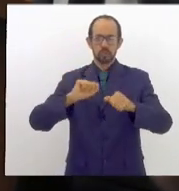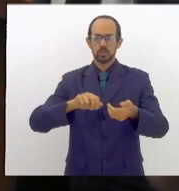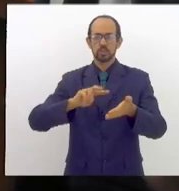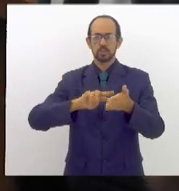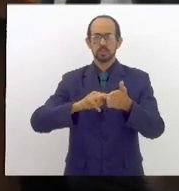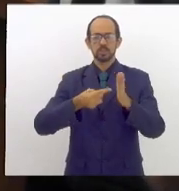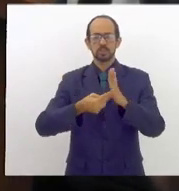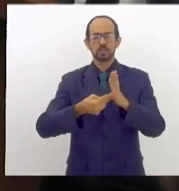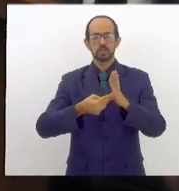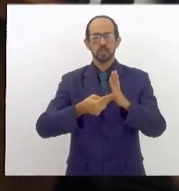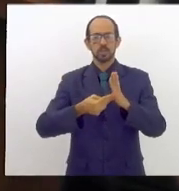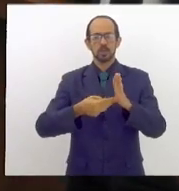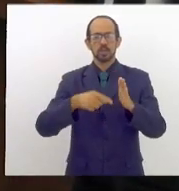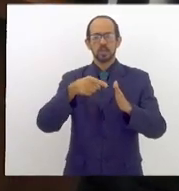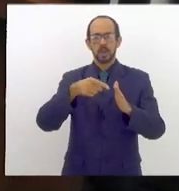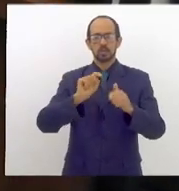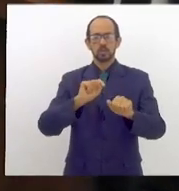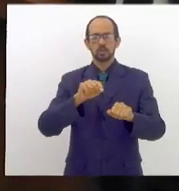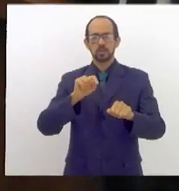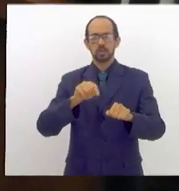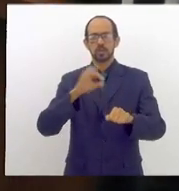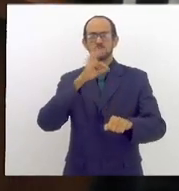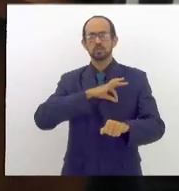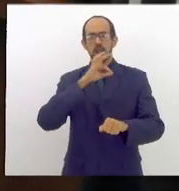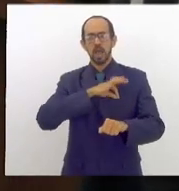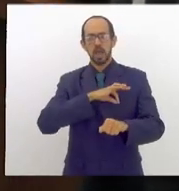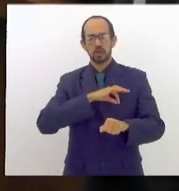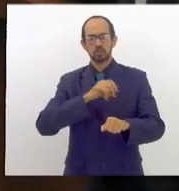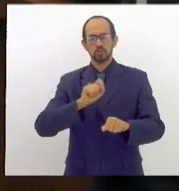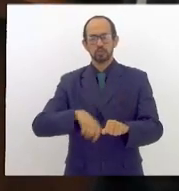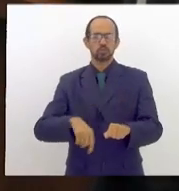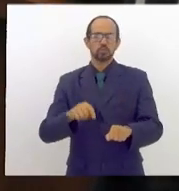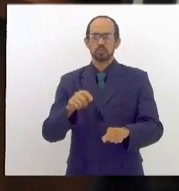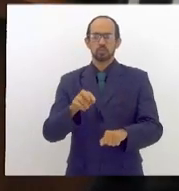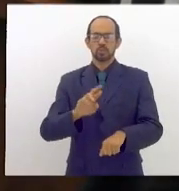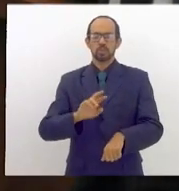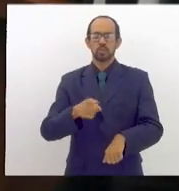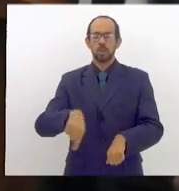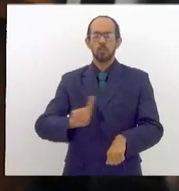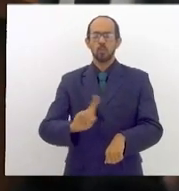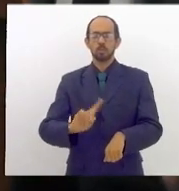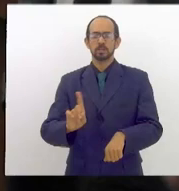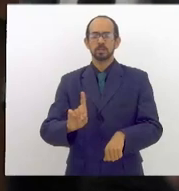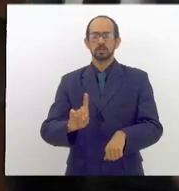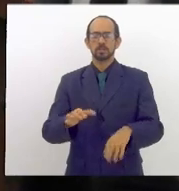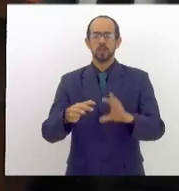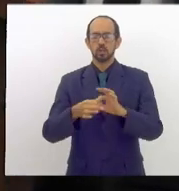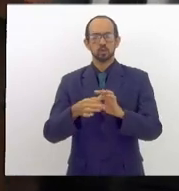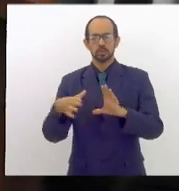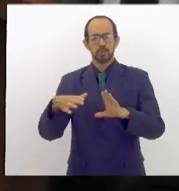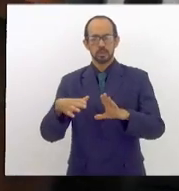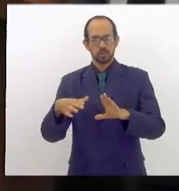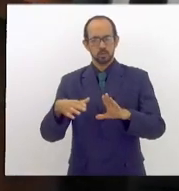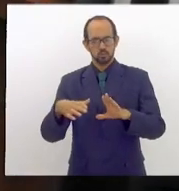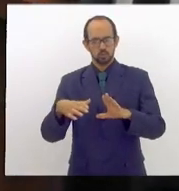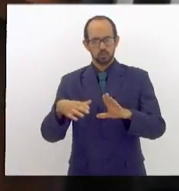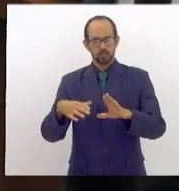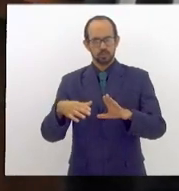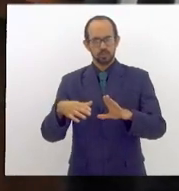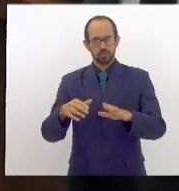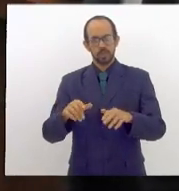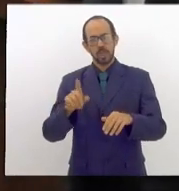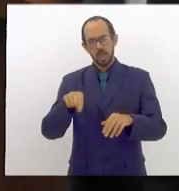2021 a recomposição anual dos vencimentos né sem necessidade de autorização de quem quer que seja então é um acordo